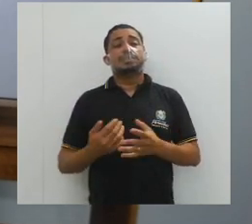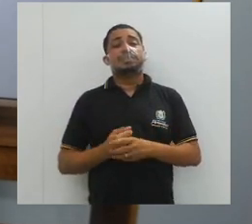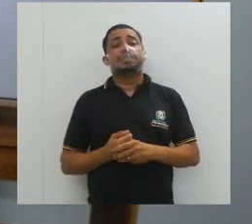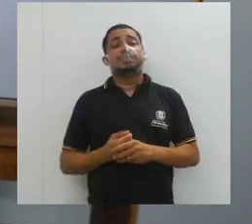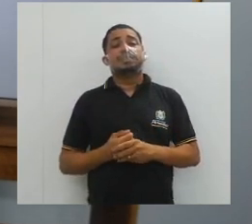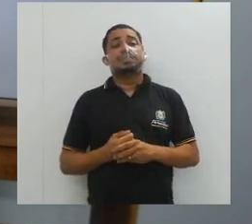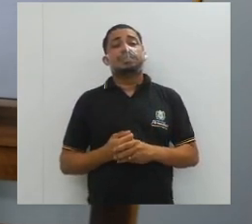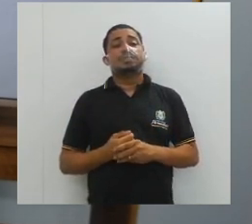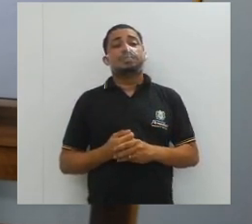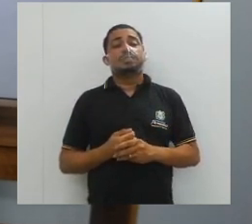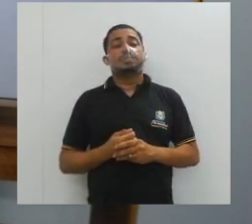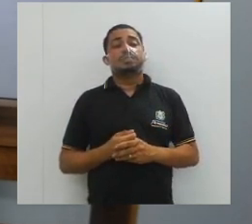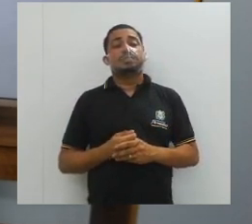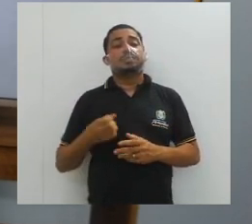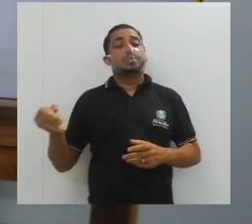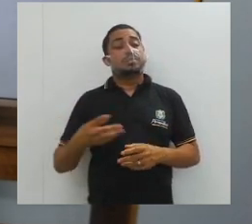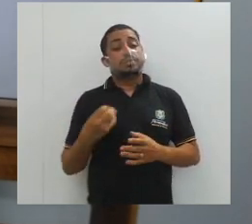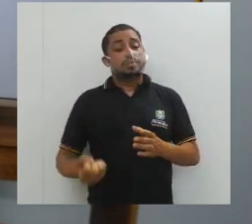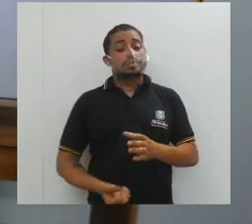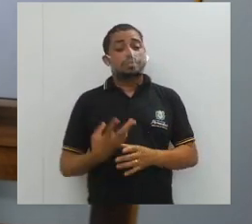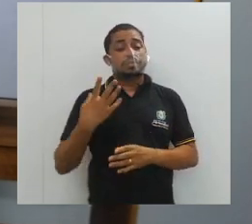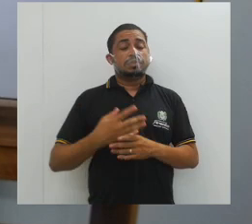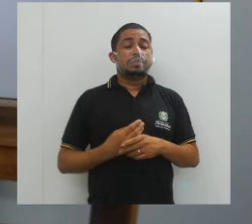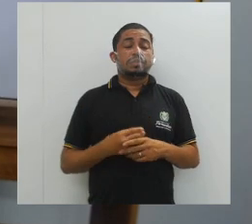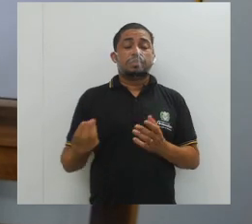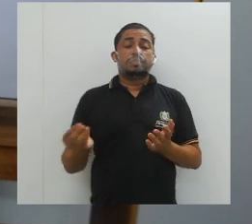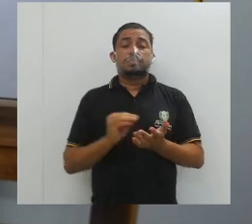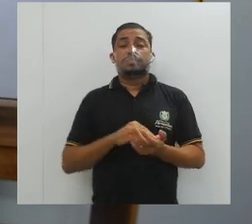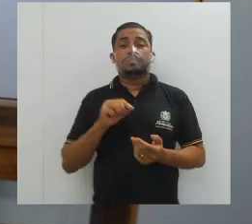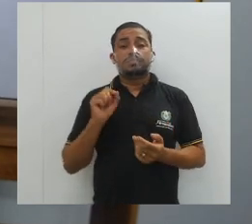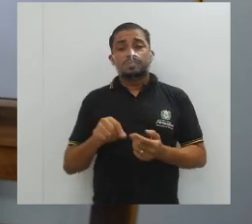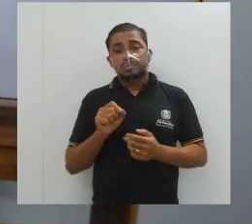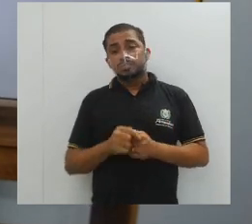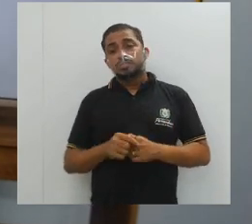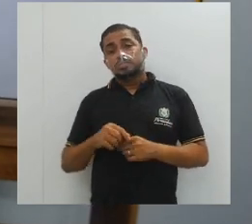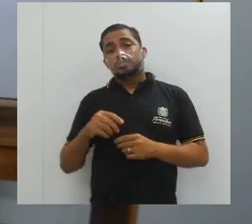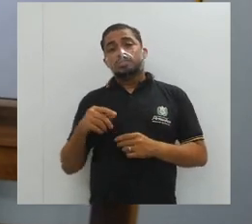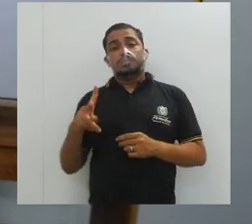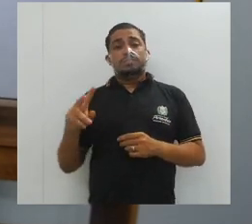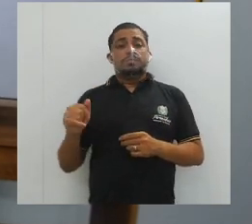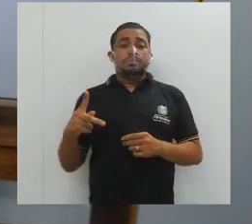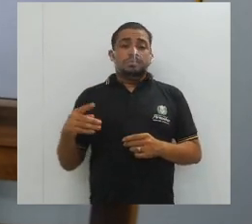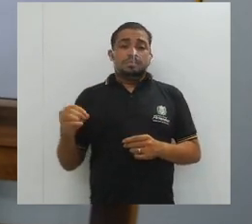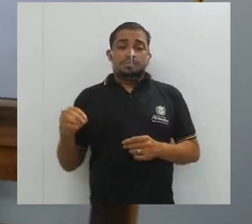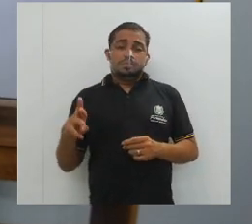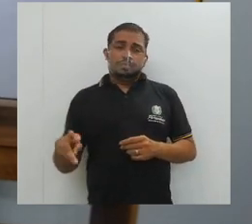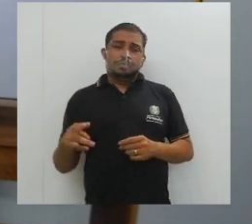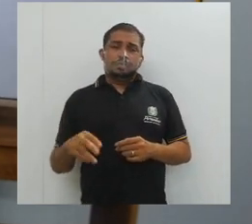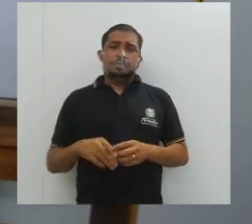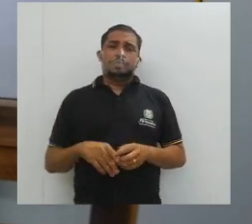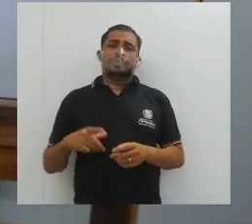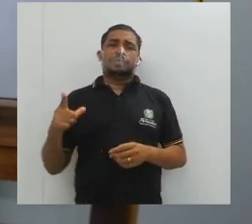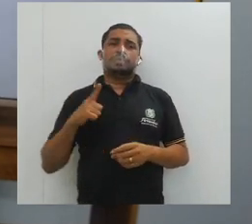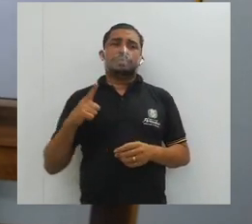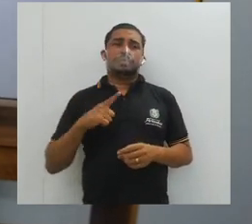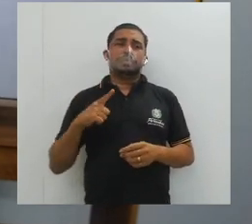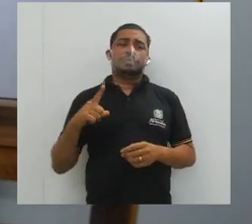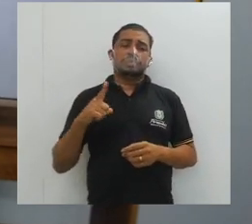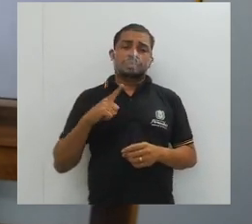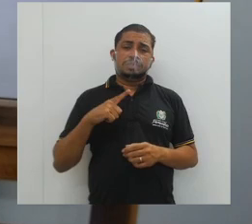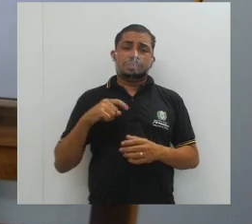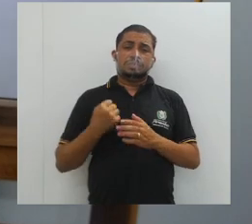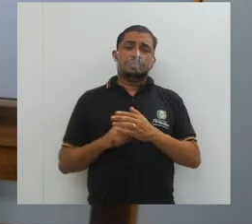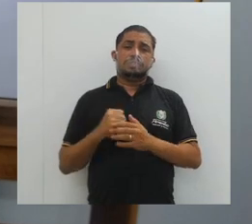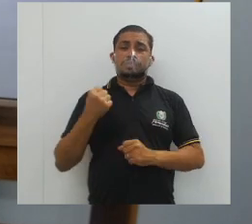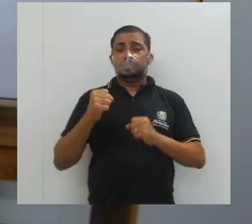a nova fonte, o que é que colocaram aqui? Ao invés de vapor, colocaram aqui combustível. E agora nós temos motor